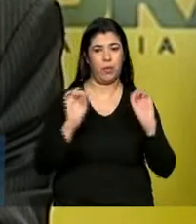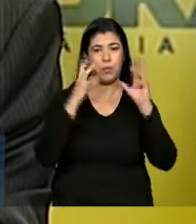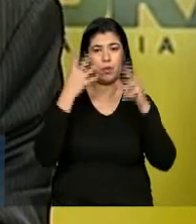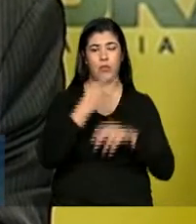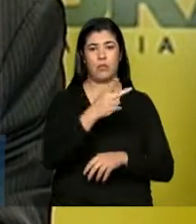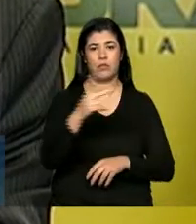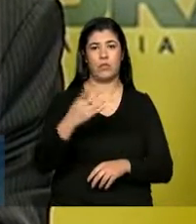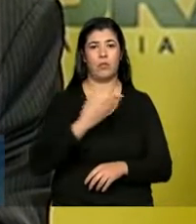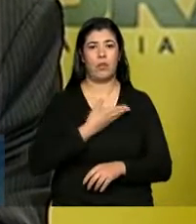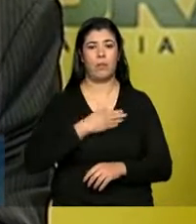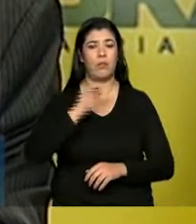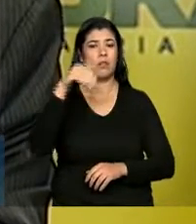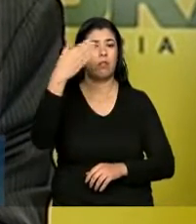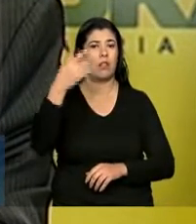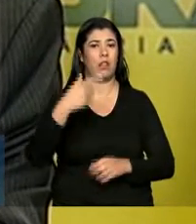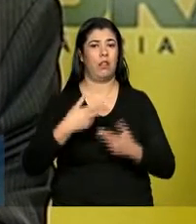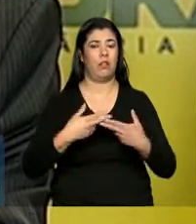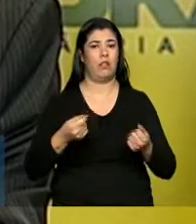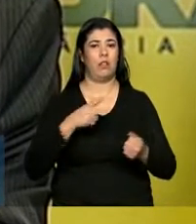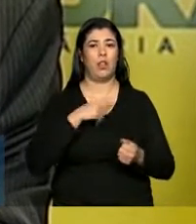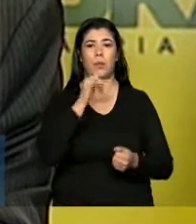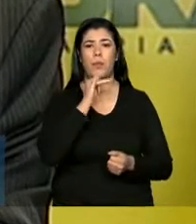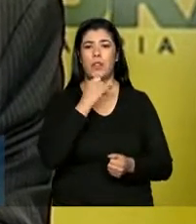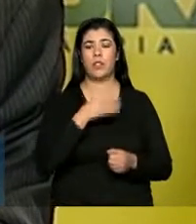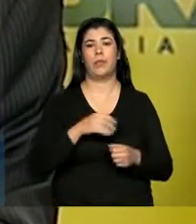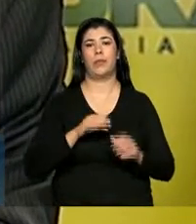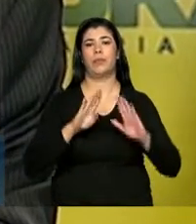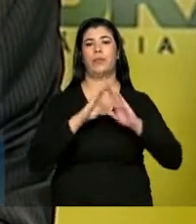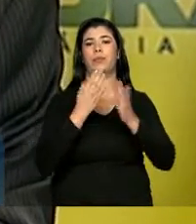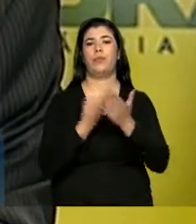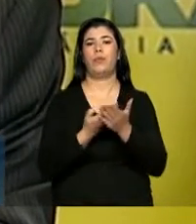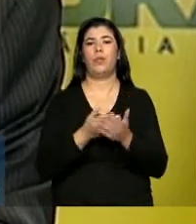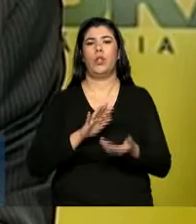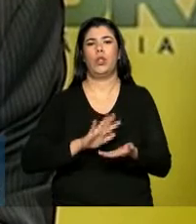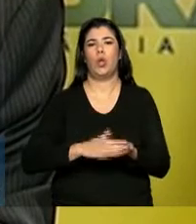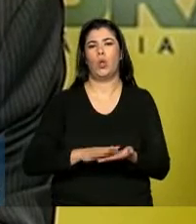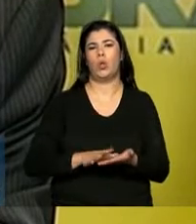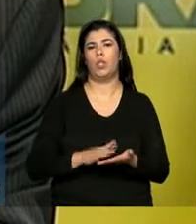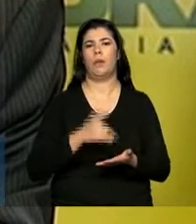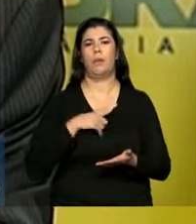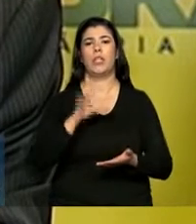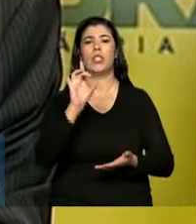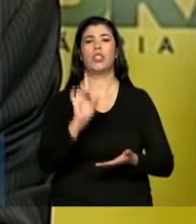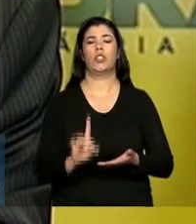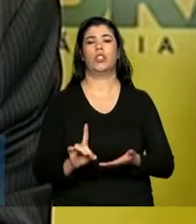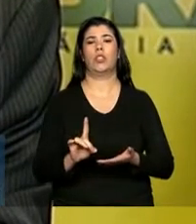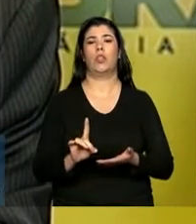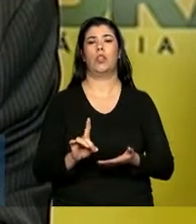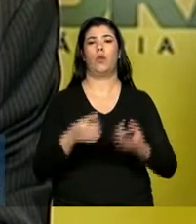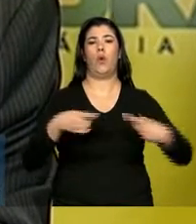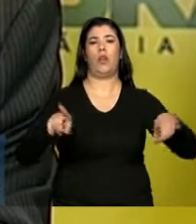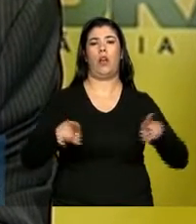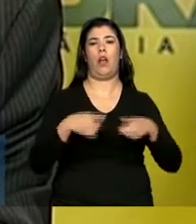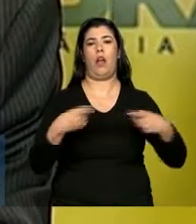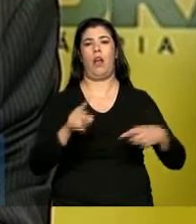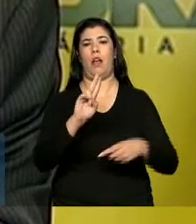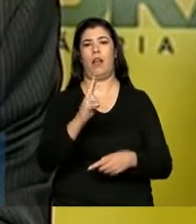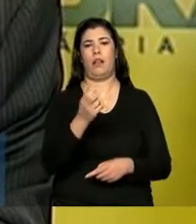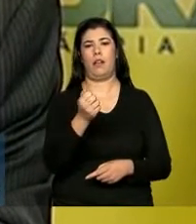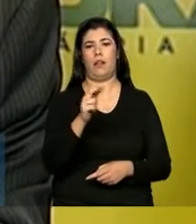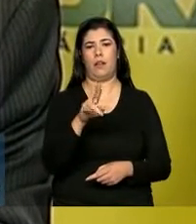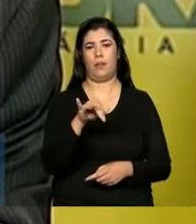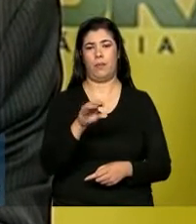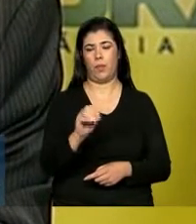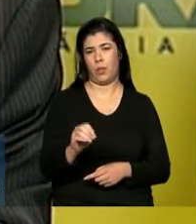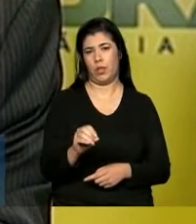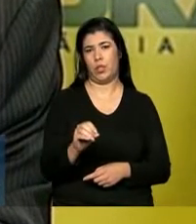nossos amigos lá de fora, é a escola de samba, que não tem diretor de disciplina, mas tem diretor de harmonia. Então, o que você tem que fazer? Você